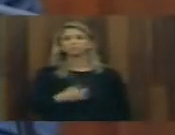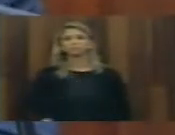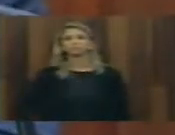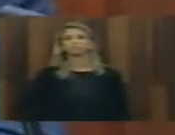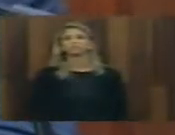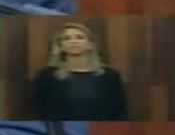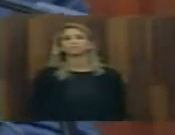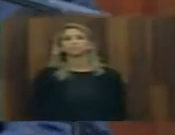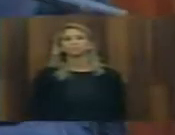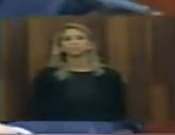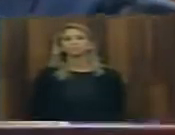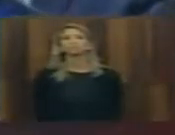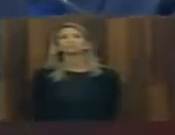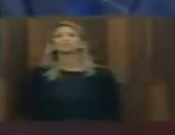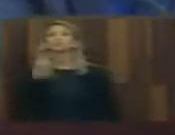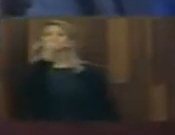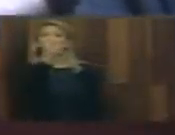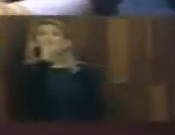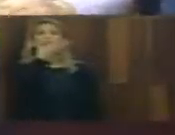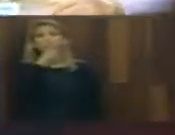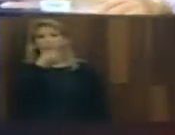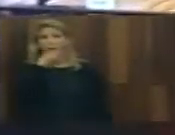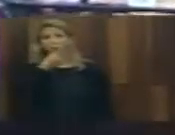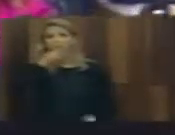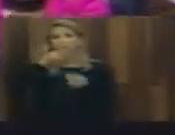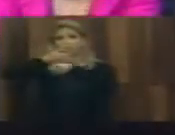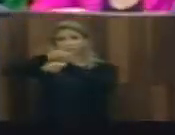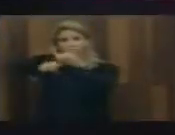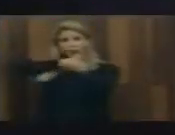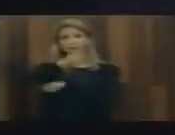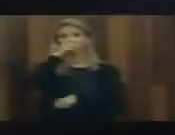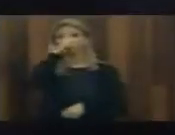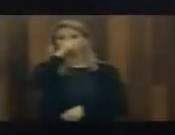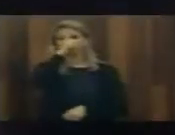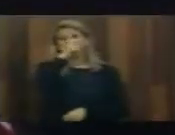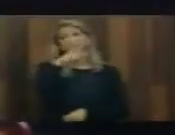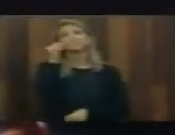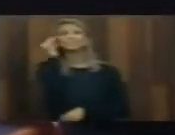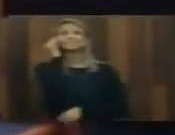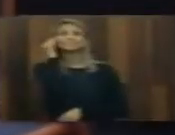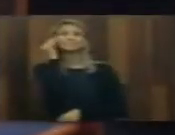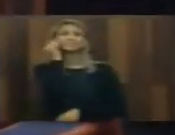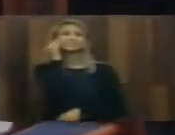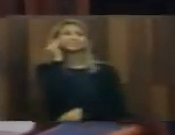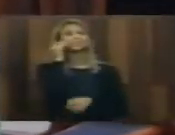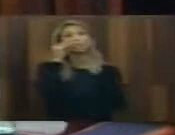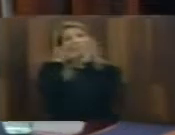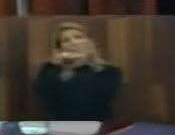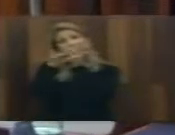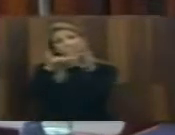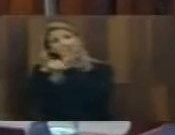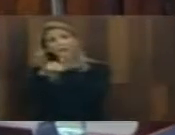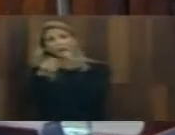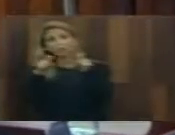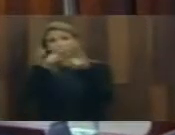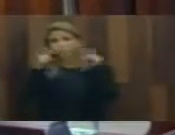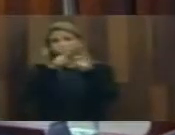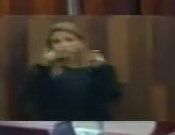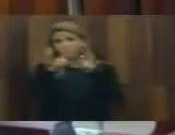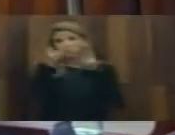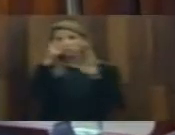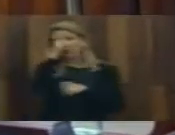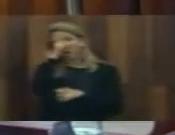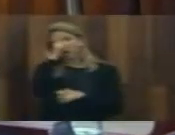dois homens entraram dentro do hospital e estavam tentando roubar os computadores da